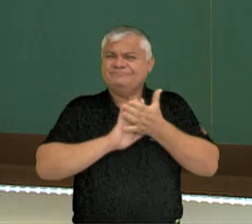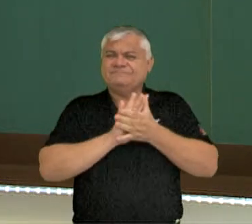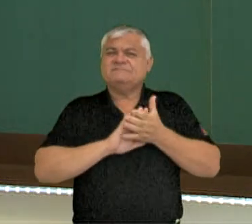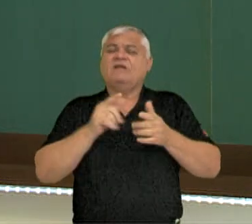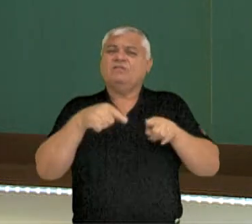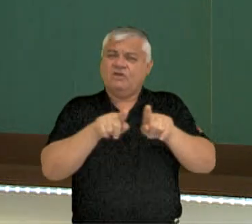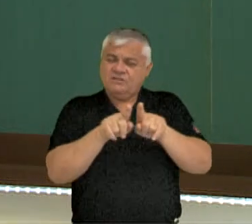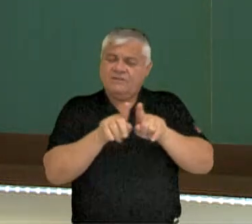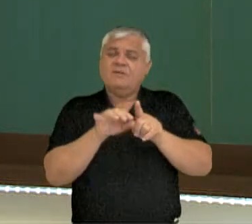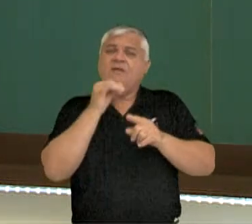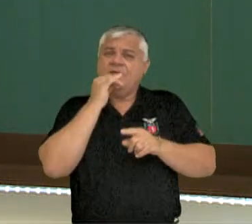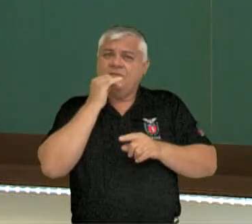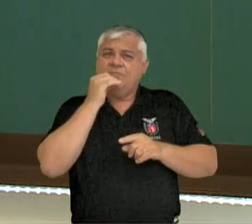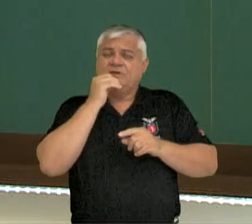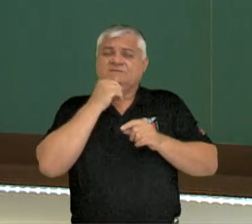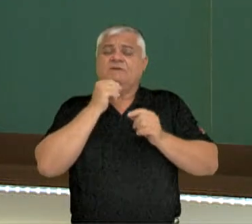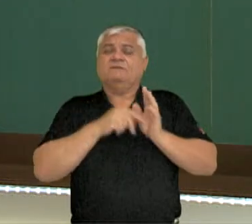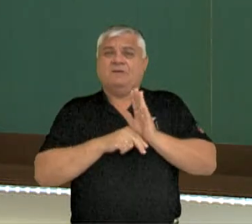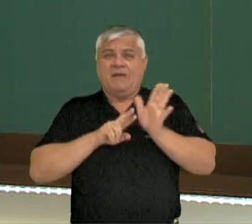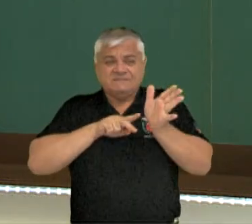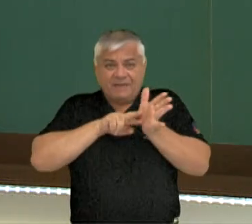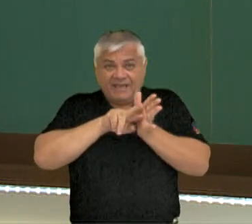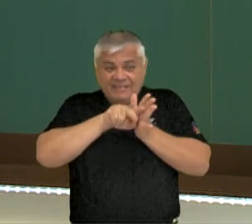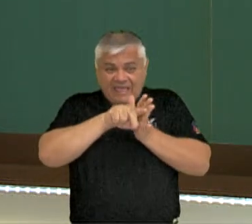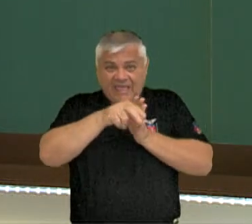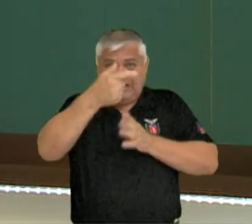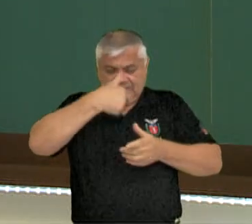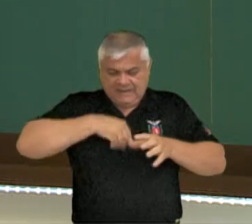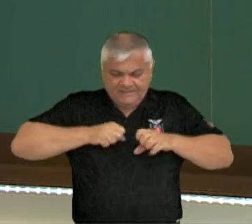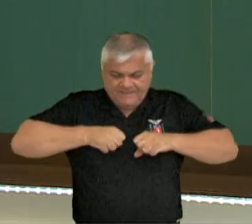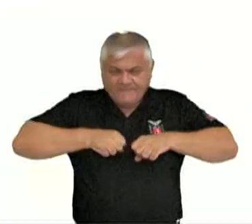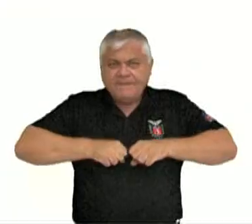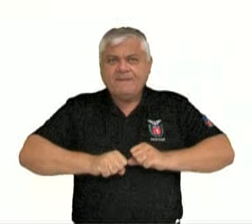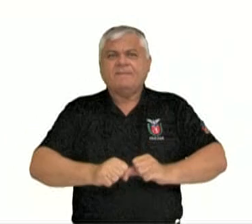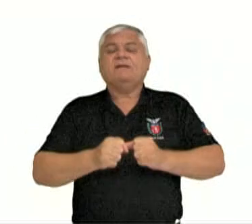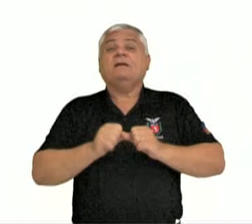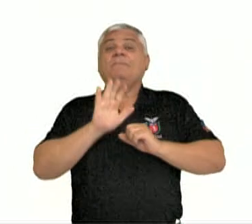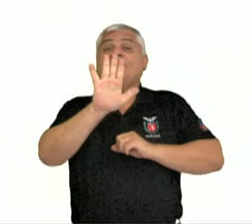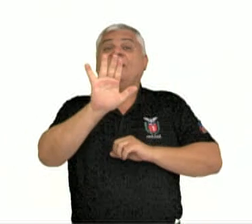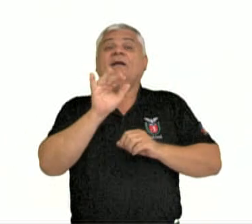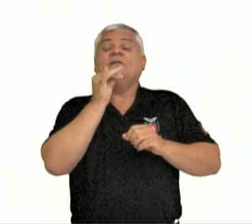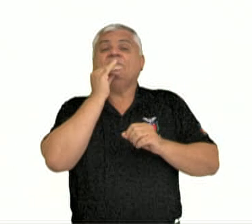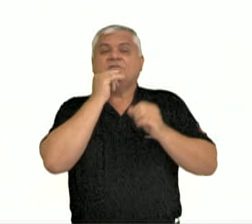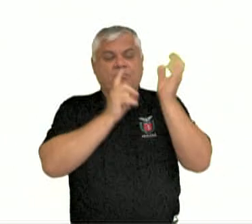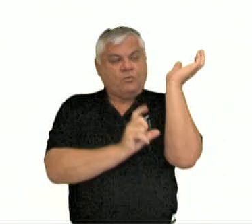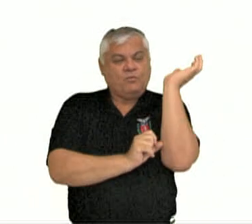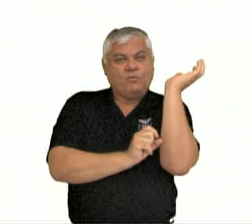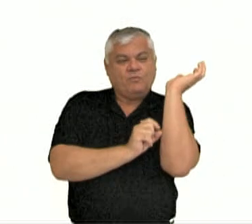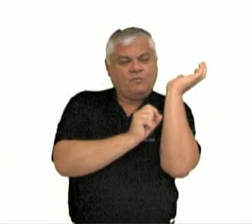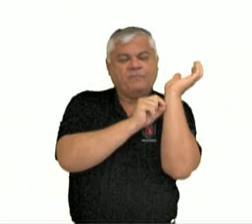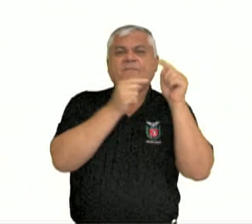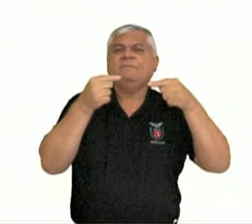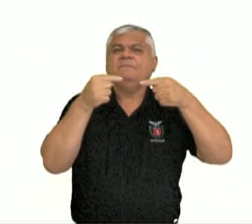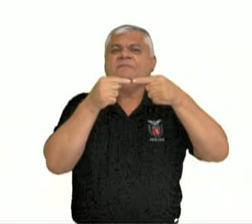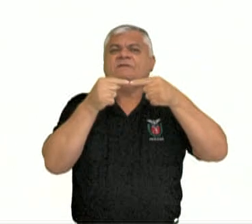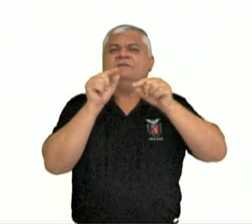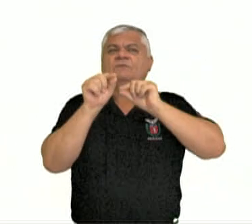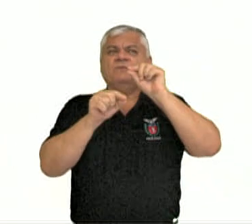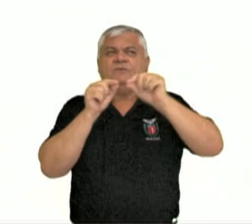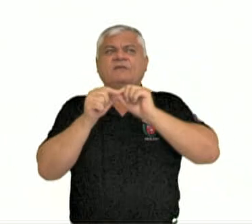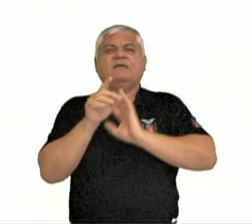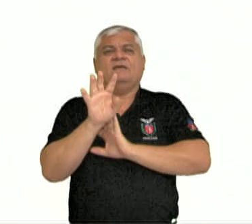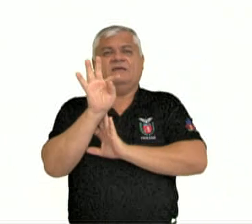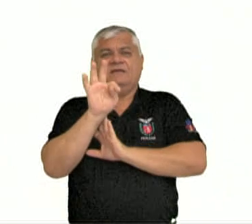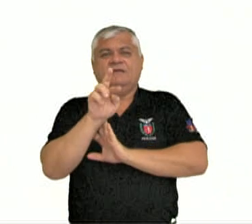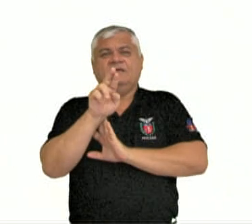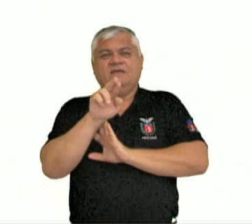por conta das nossas bactérias benéficas. Por isso, ele precisa então estar relacionado com esse